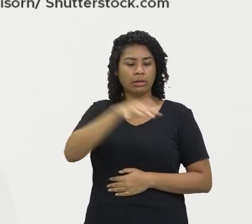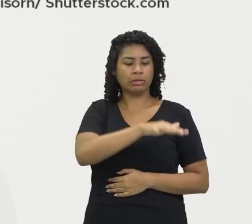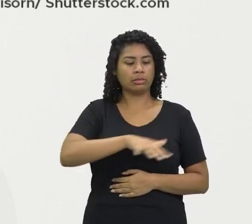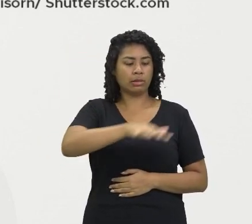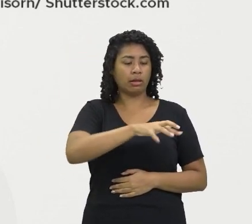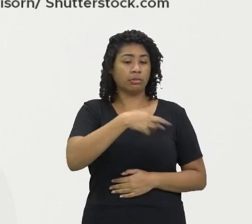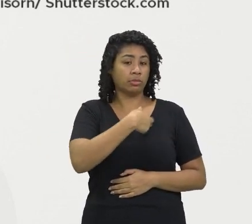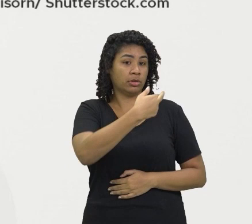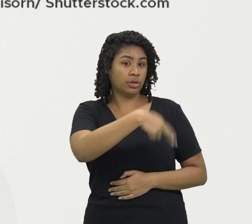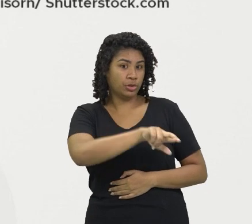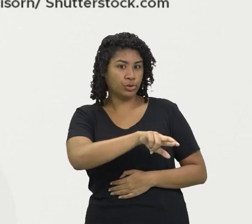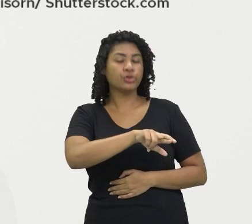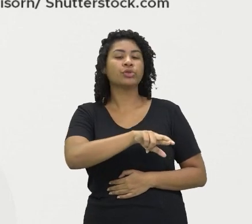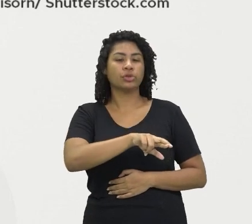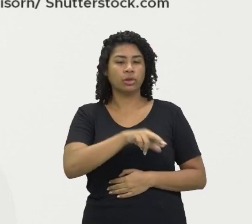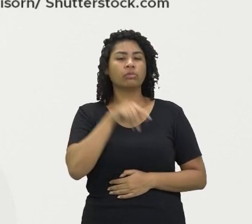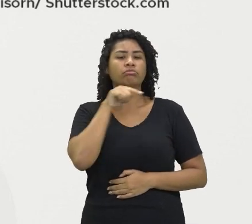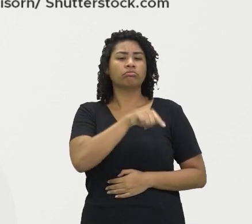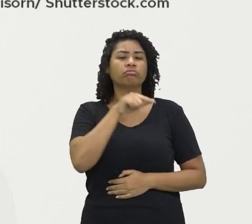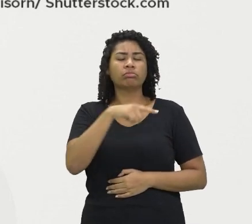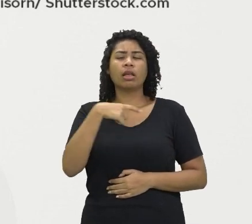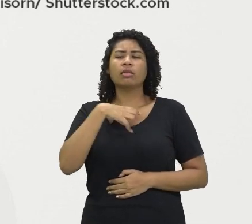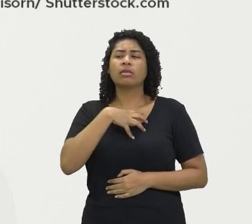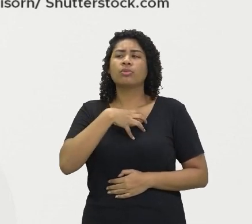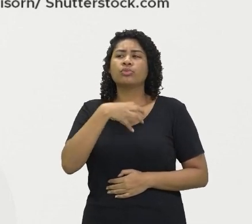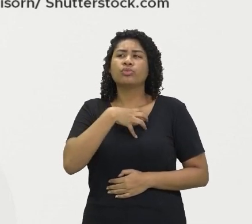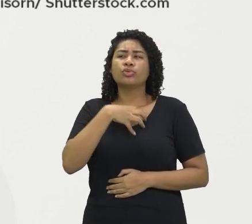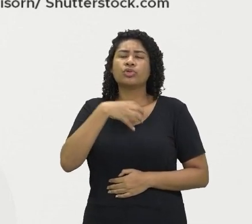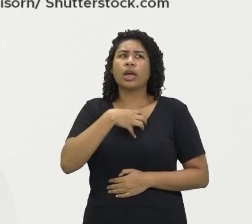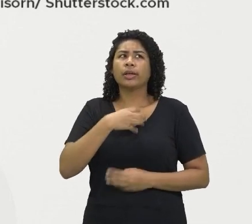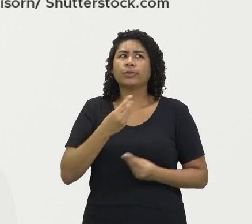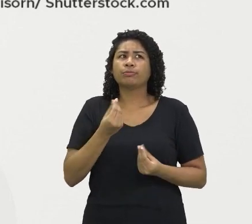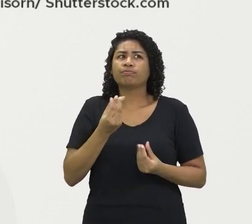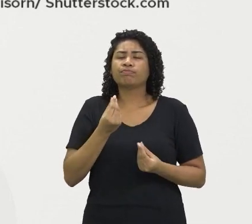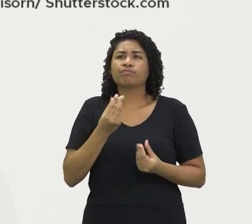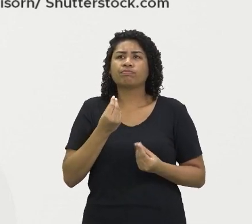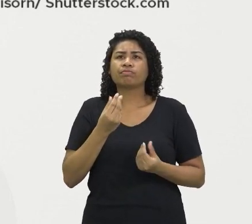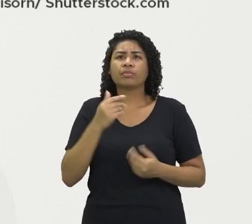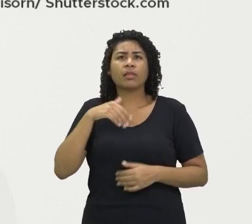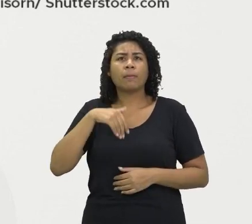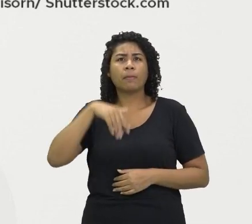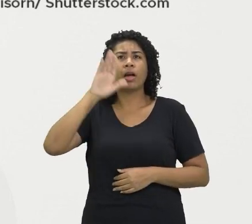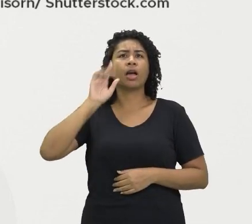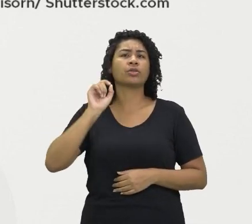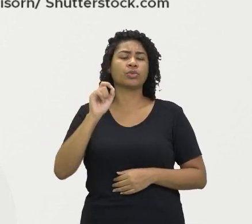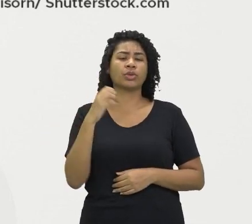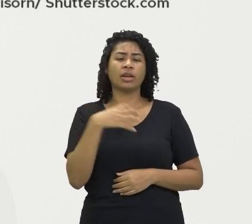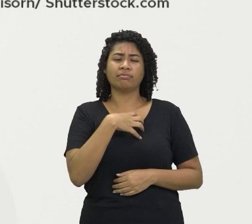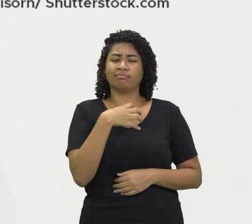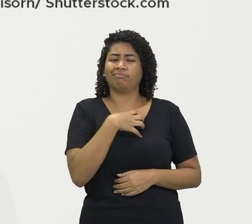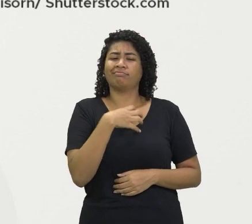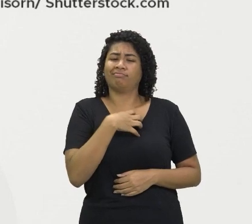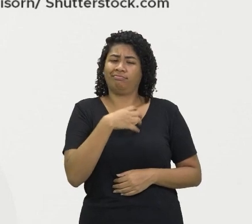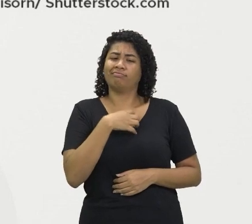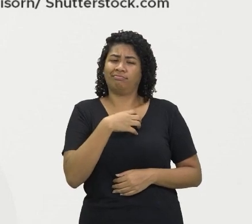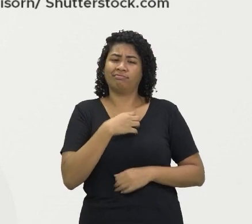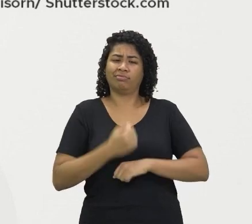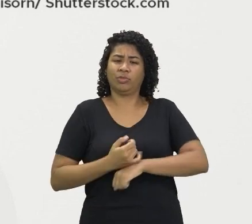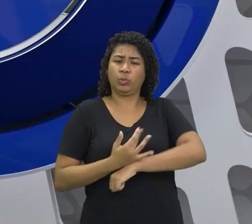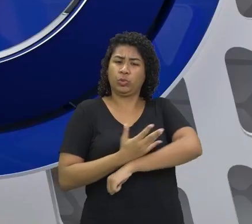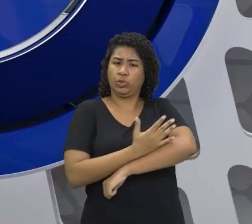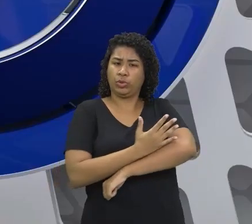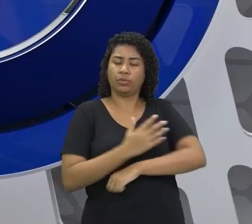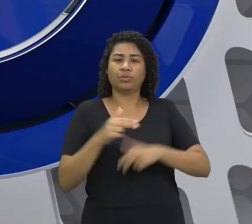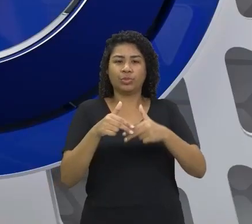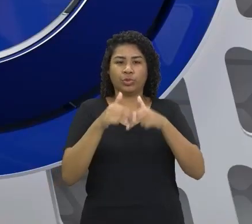tem um formato, que tem um jeito muito mais afetivo. Então, nós